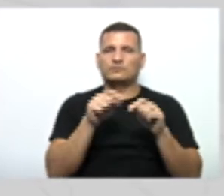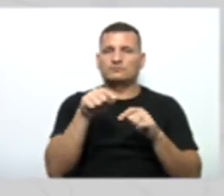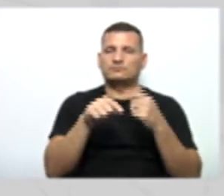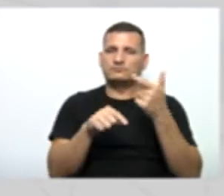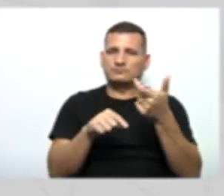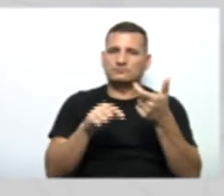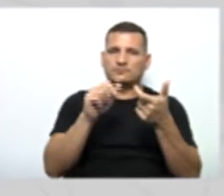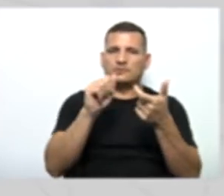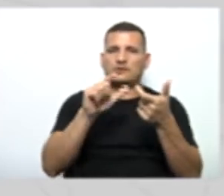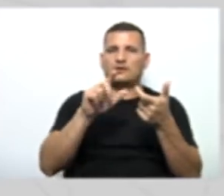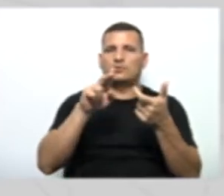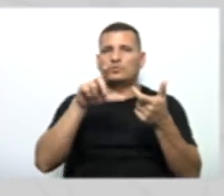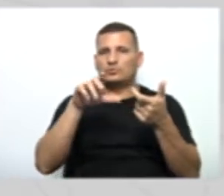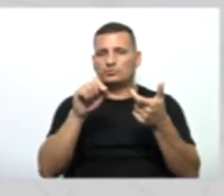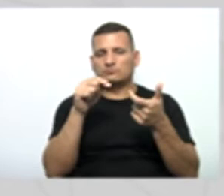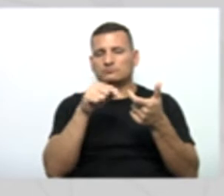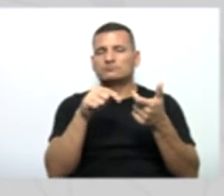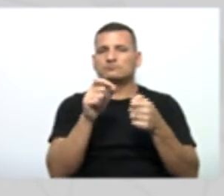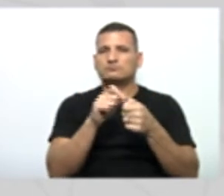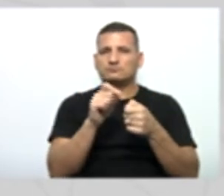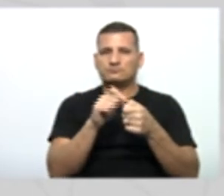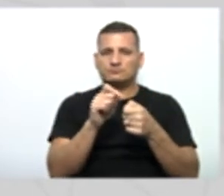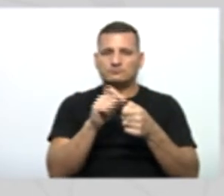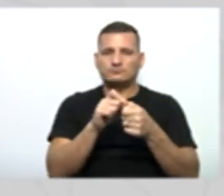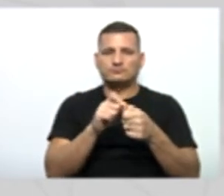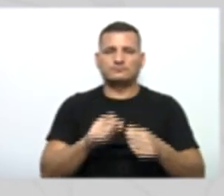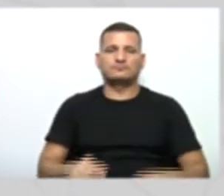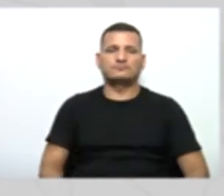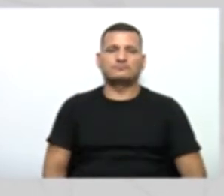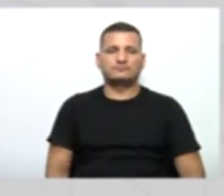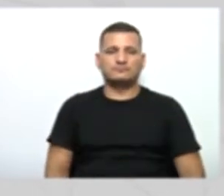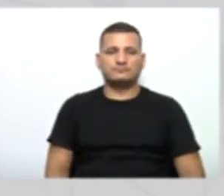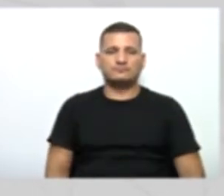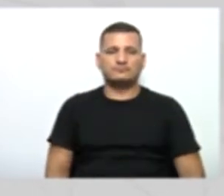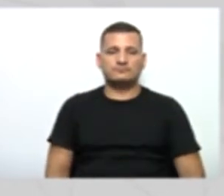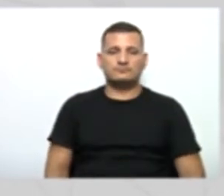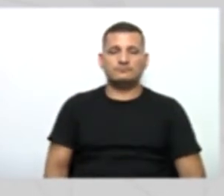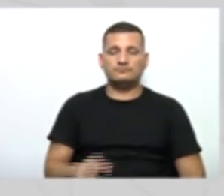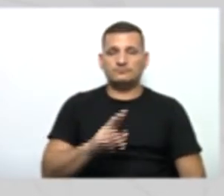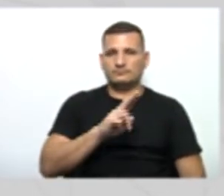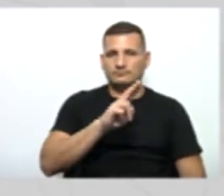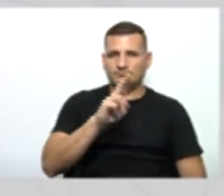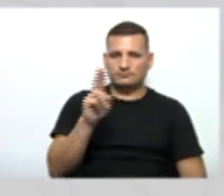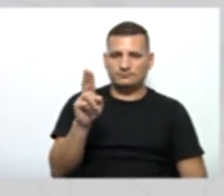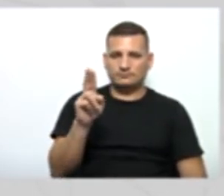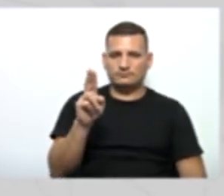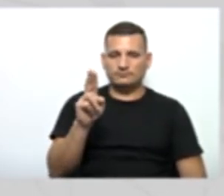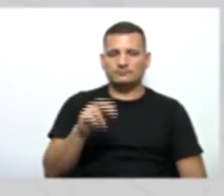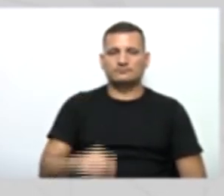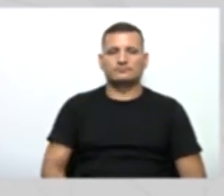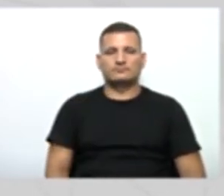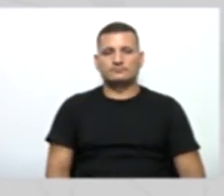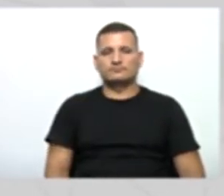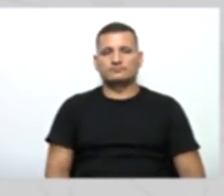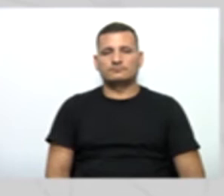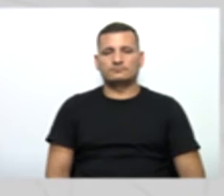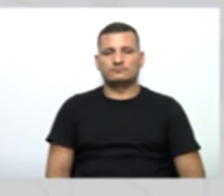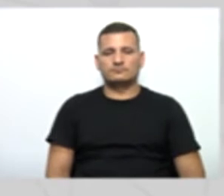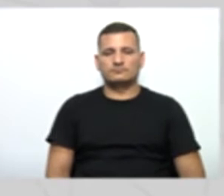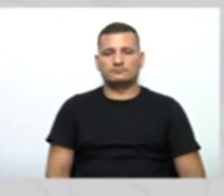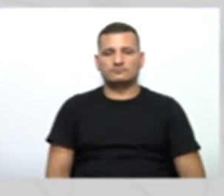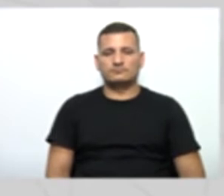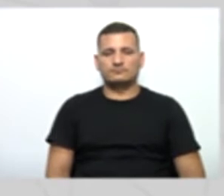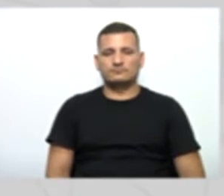ter que fazer, ok? Continuando aqui, ó, o nome, né? O nome vai